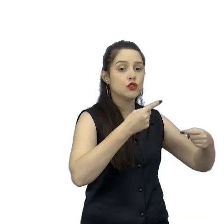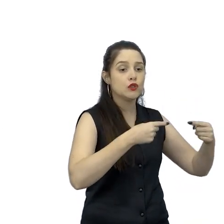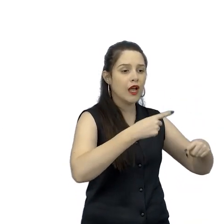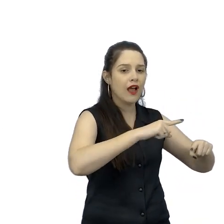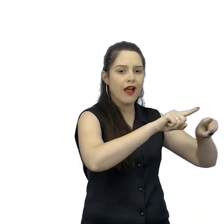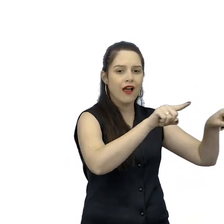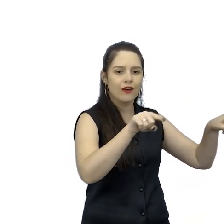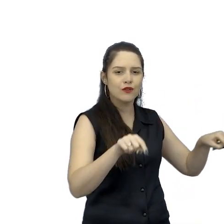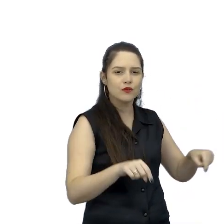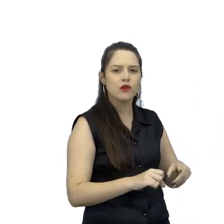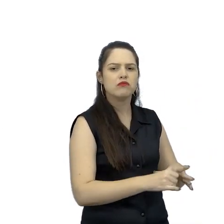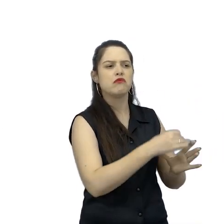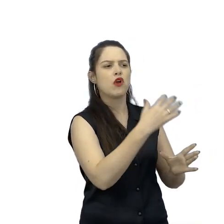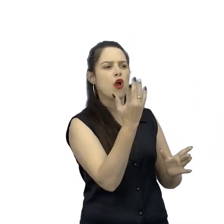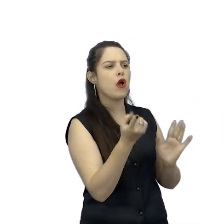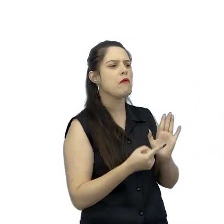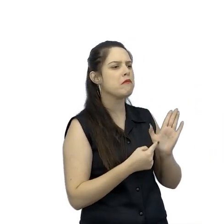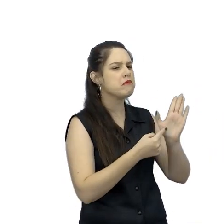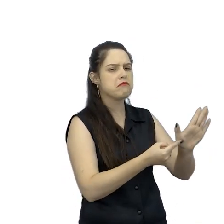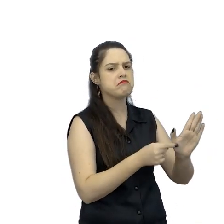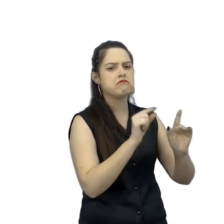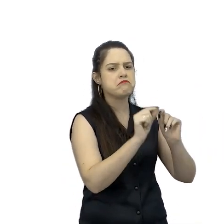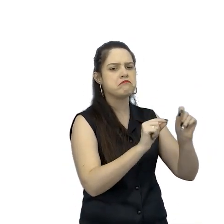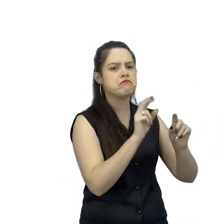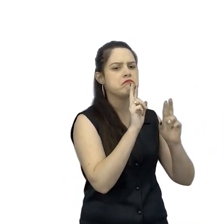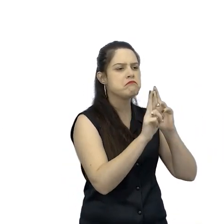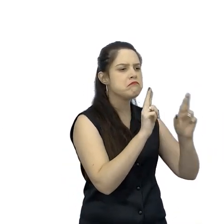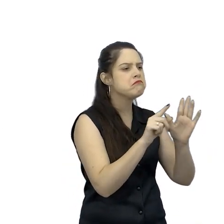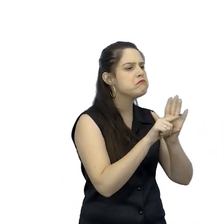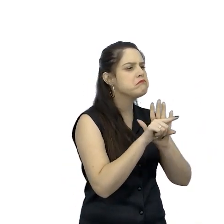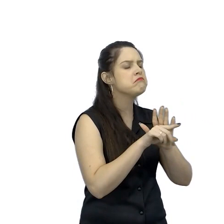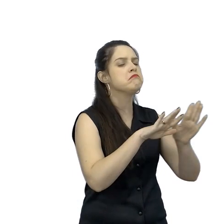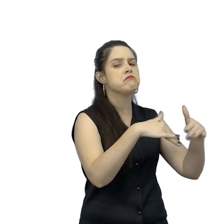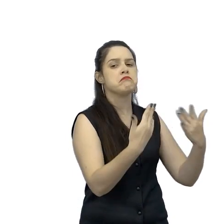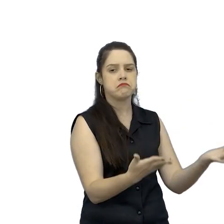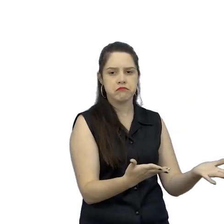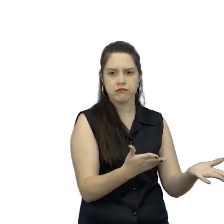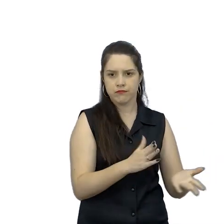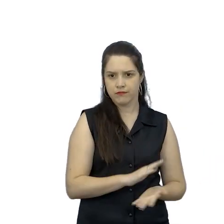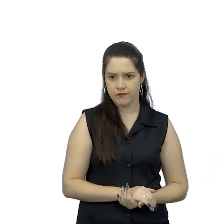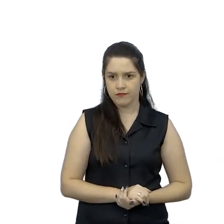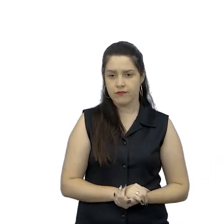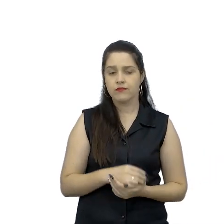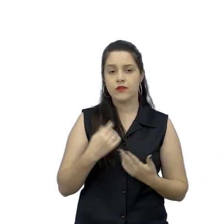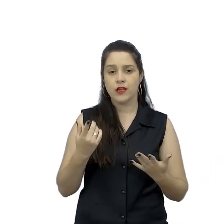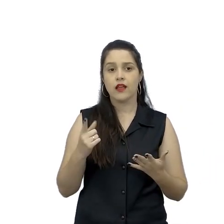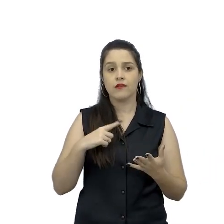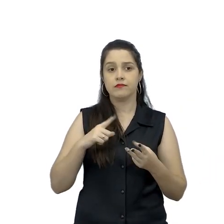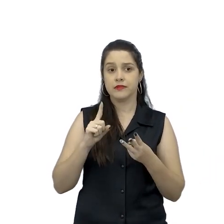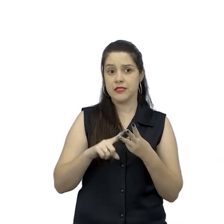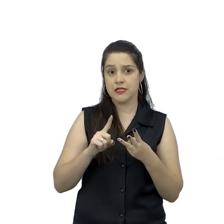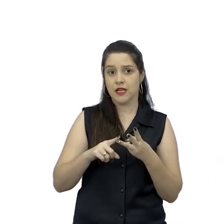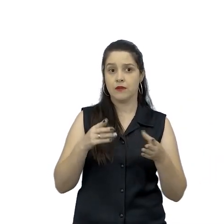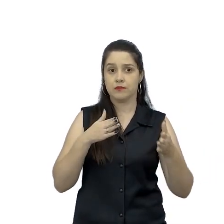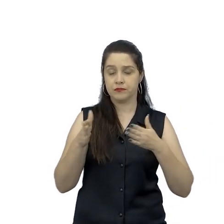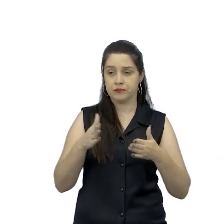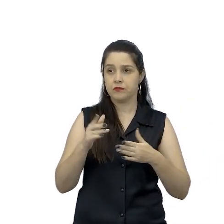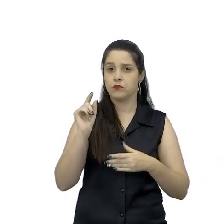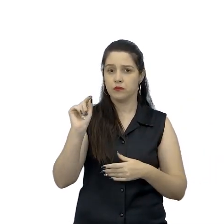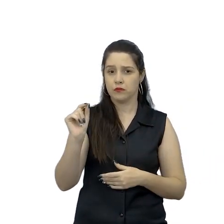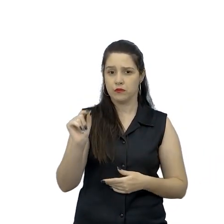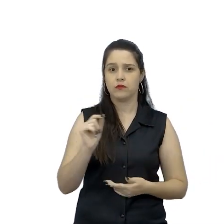quais serão as formas de apresentação dos resultados de pesquisa, né? Num terceiro momento, numa terceira